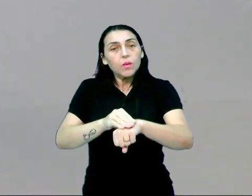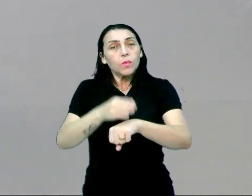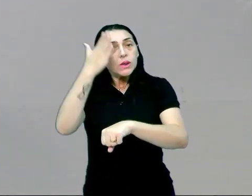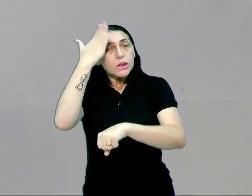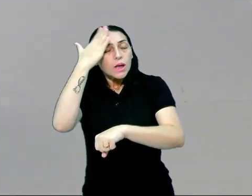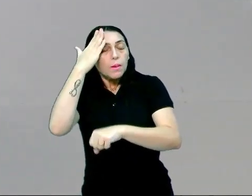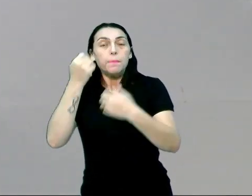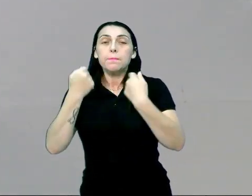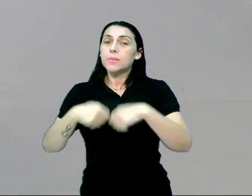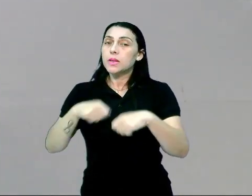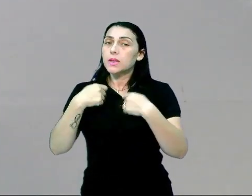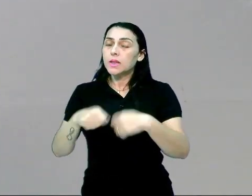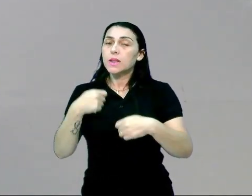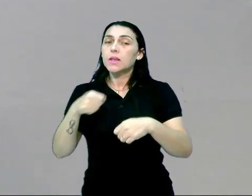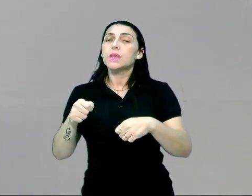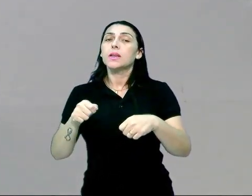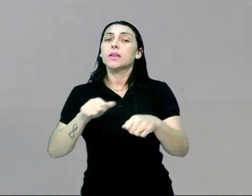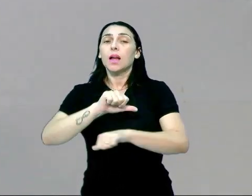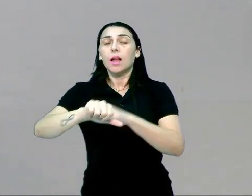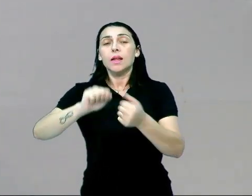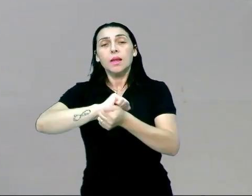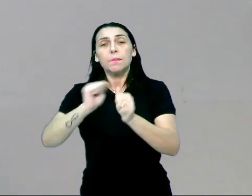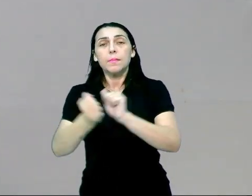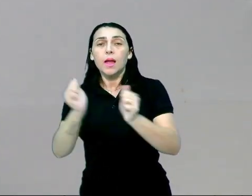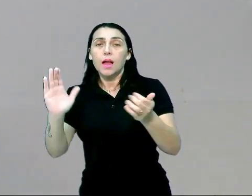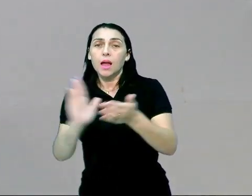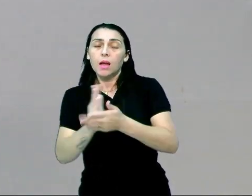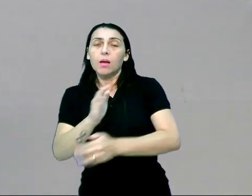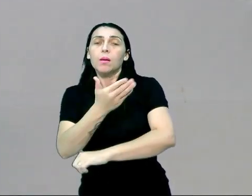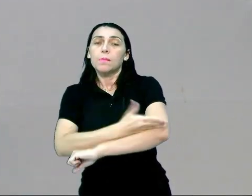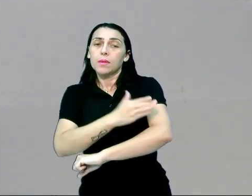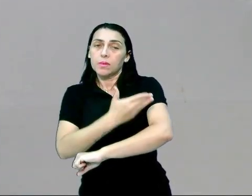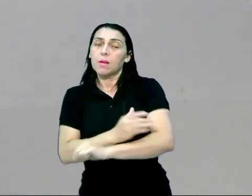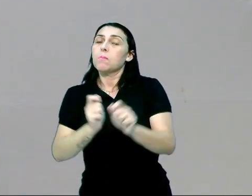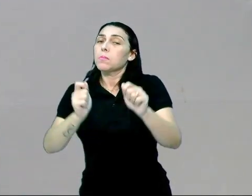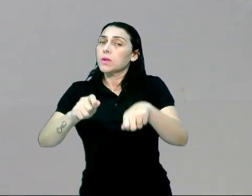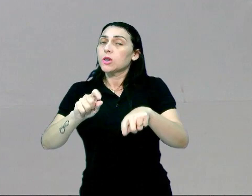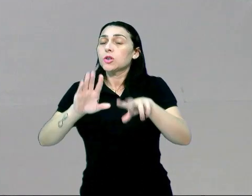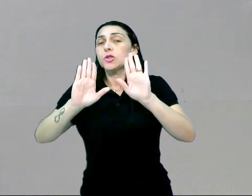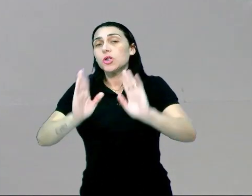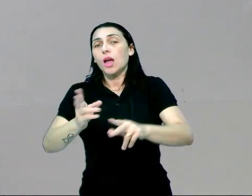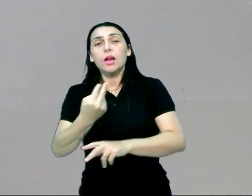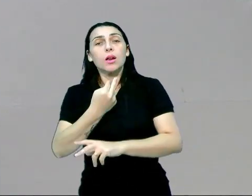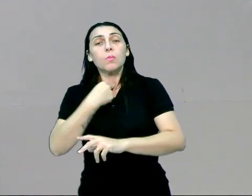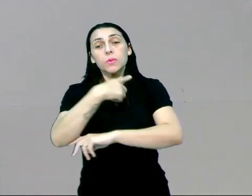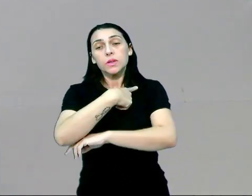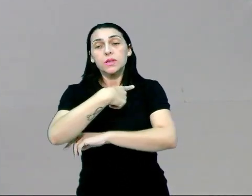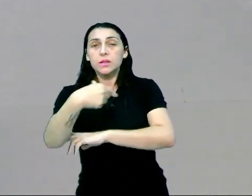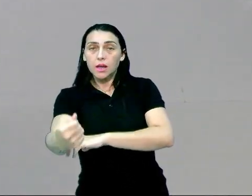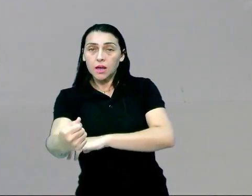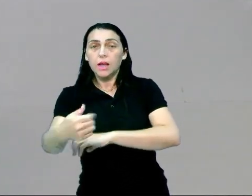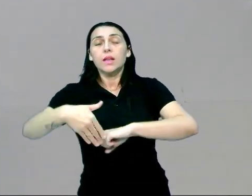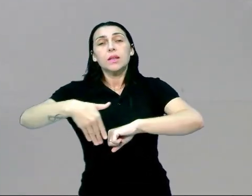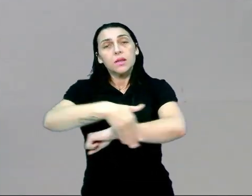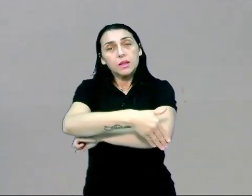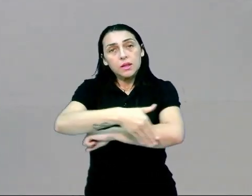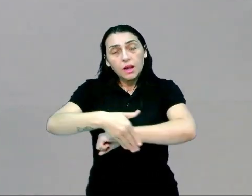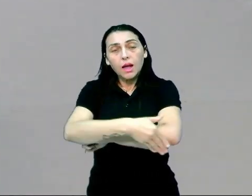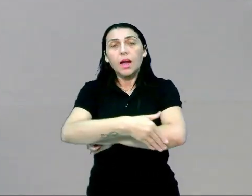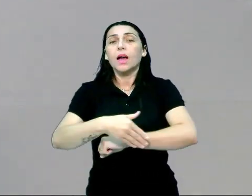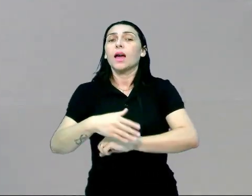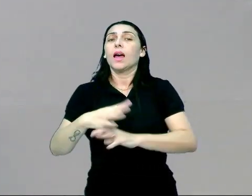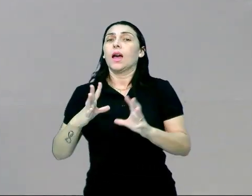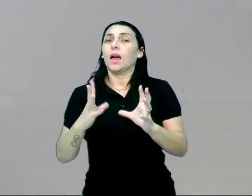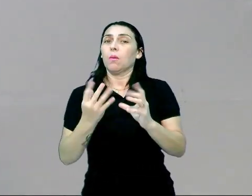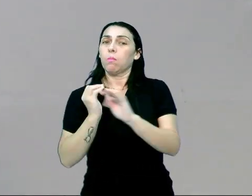saber, a gente precisava dinamizar algumas práticas e algumas delas foram possíveis, já que a gente não estava propício para